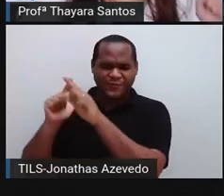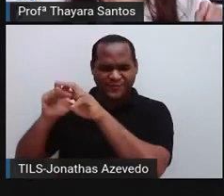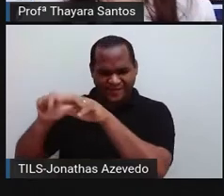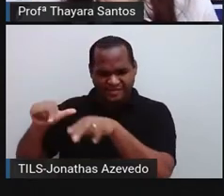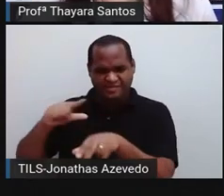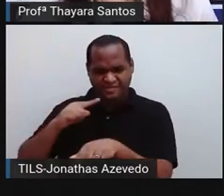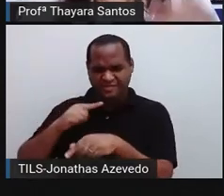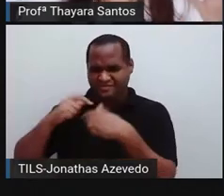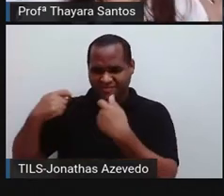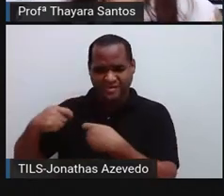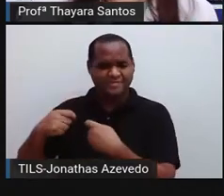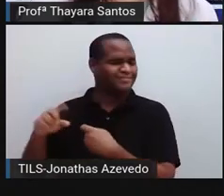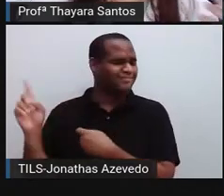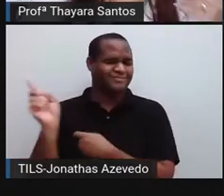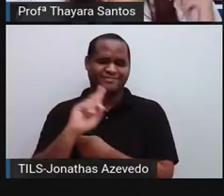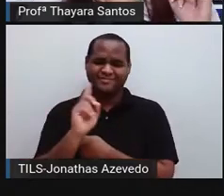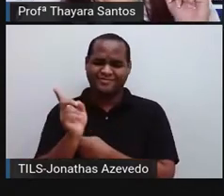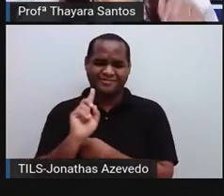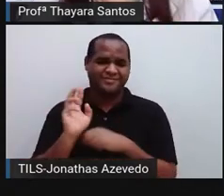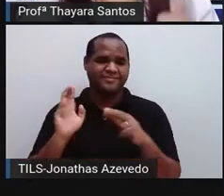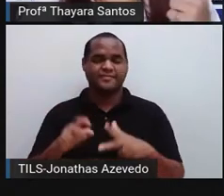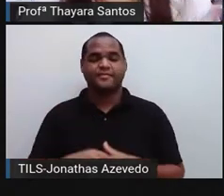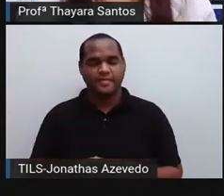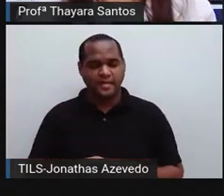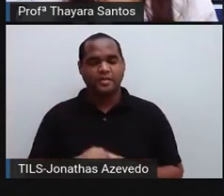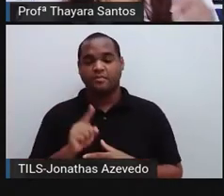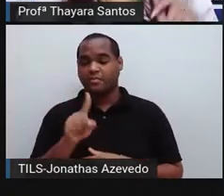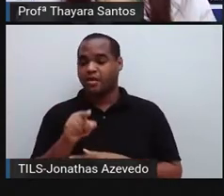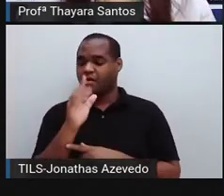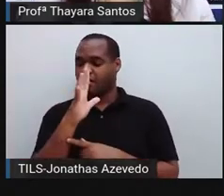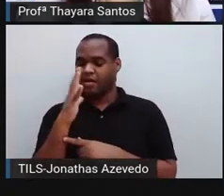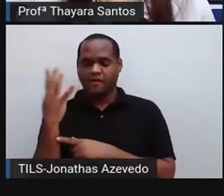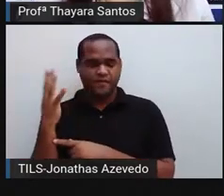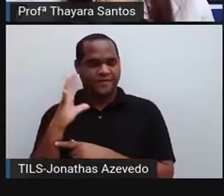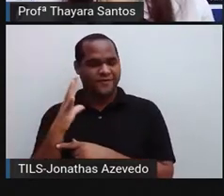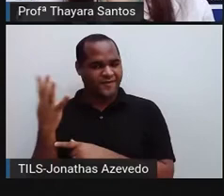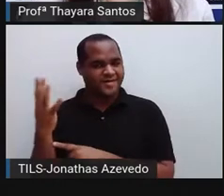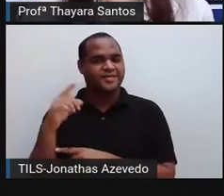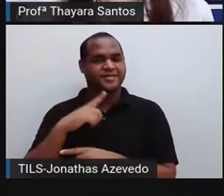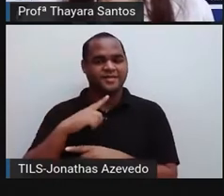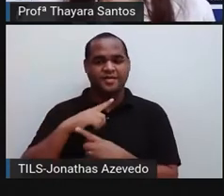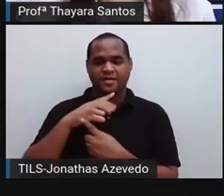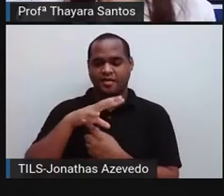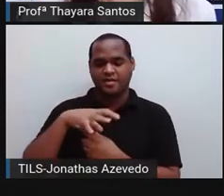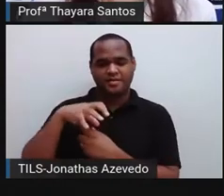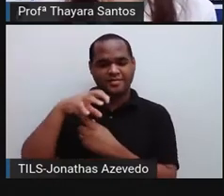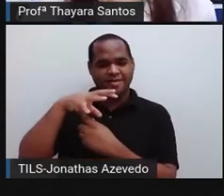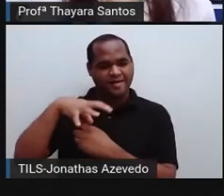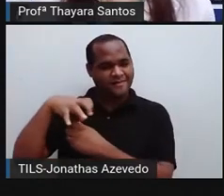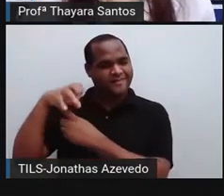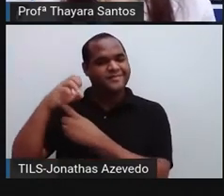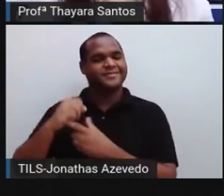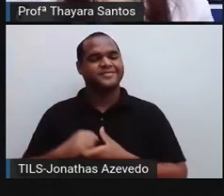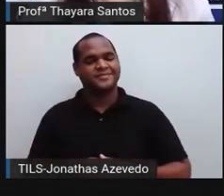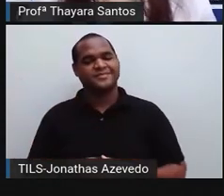alimentar. E esse é o caso das plantas e também das algas.